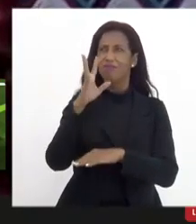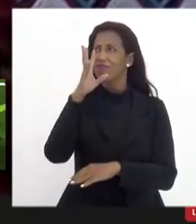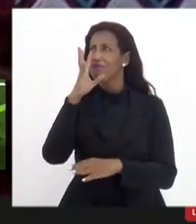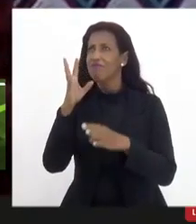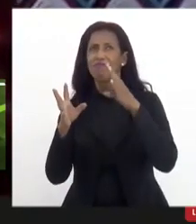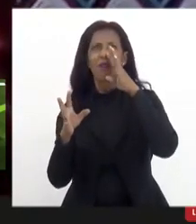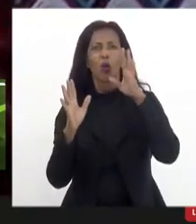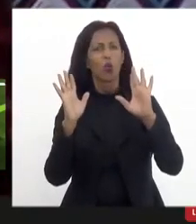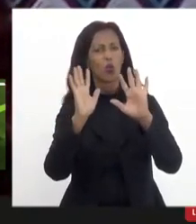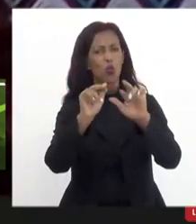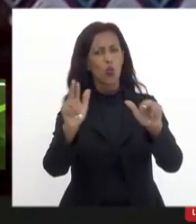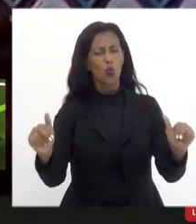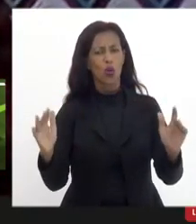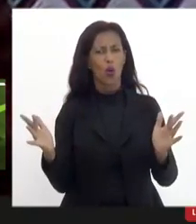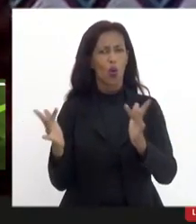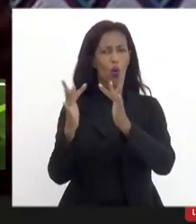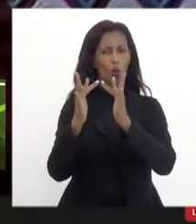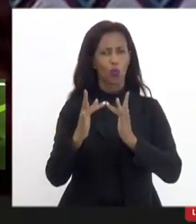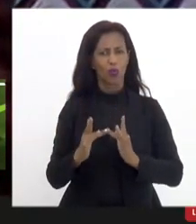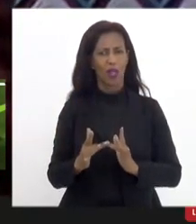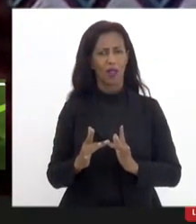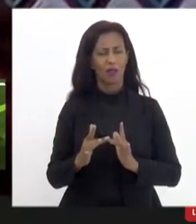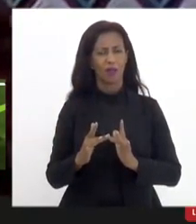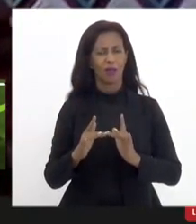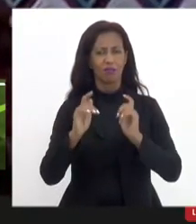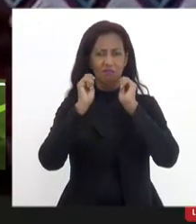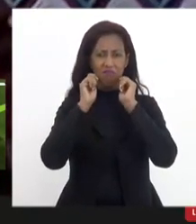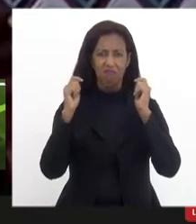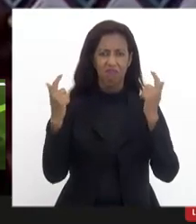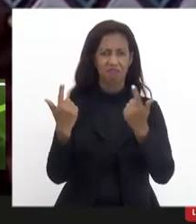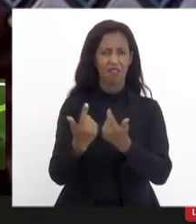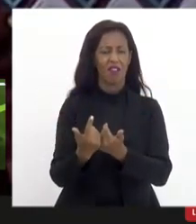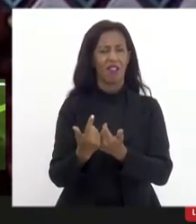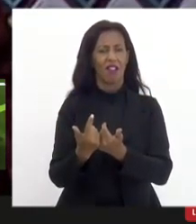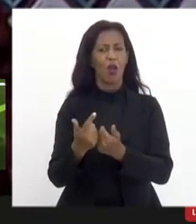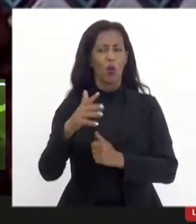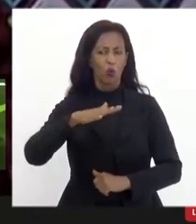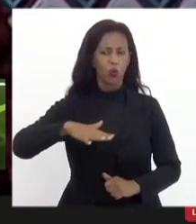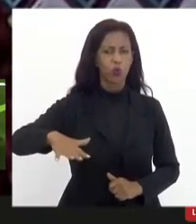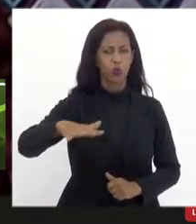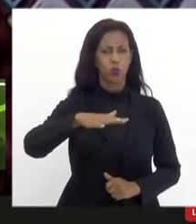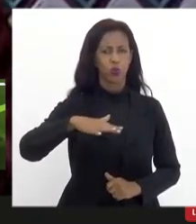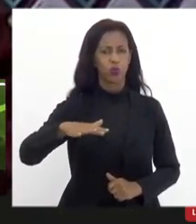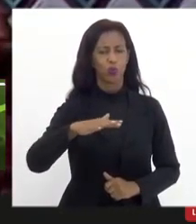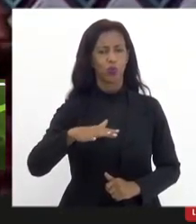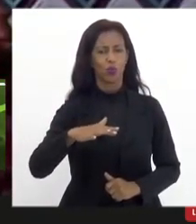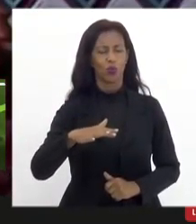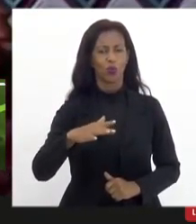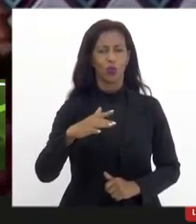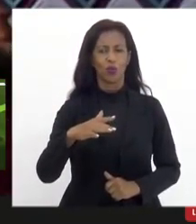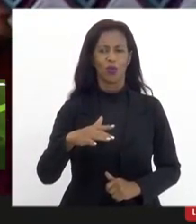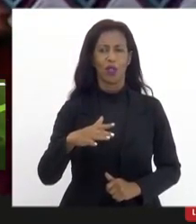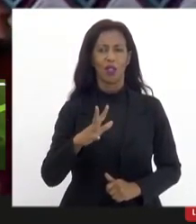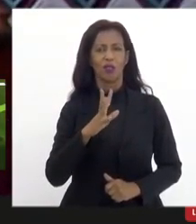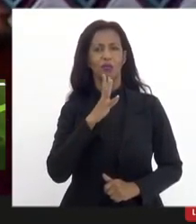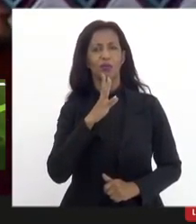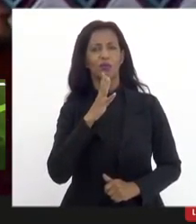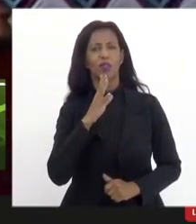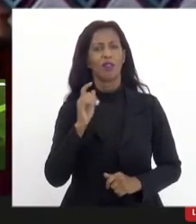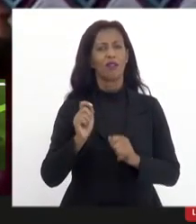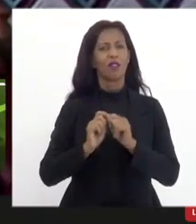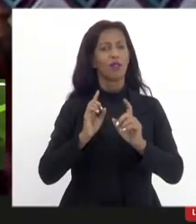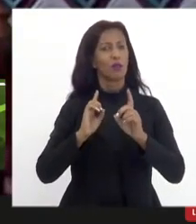tiveram contato com o espaço do poder fazer uma